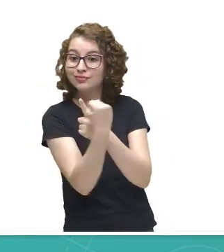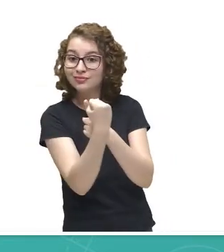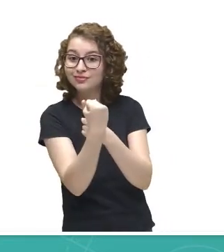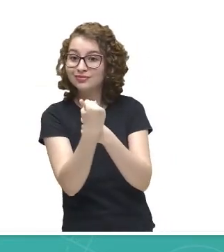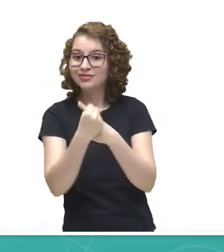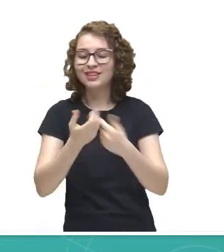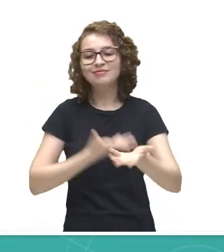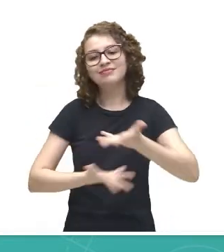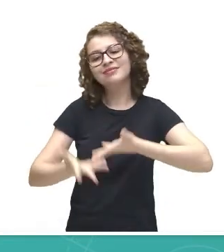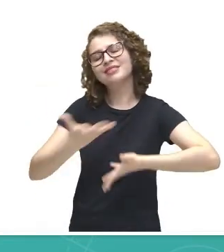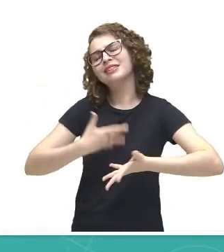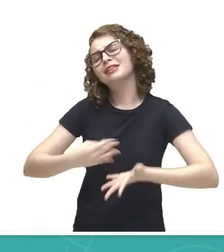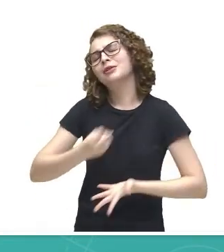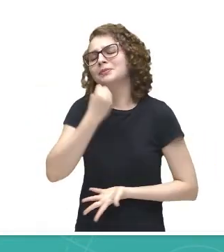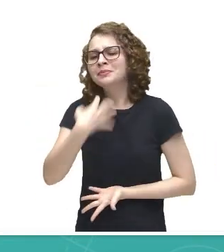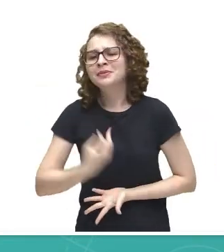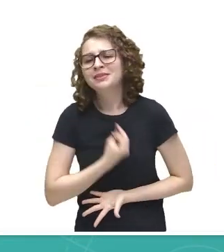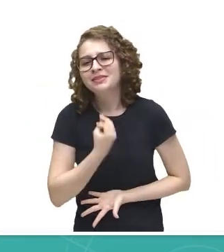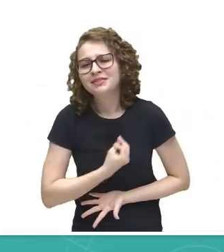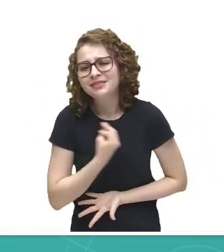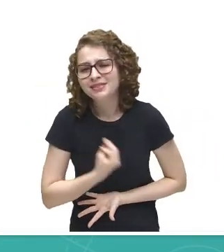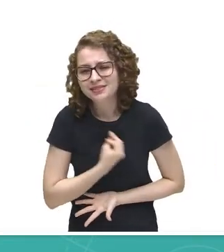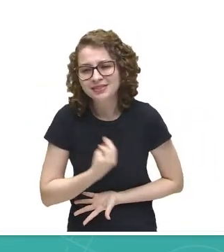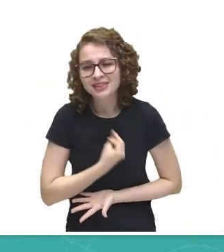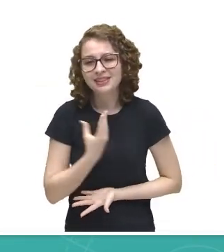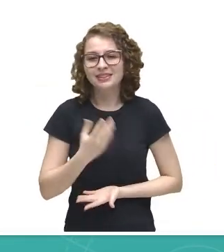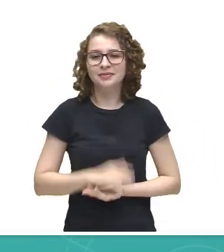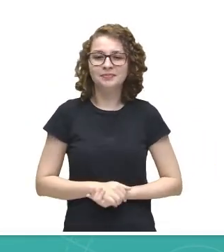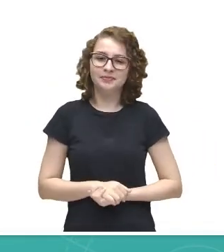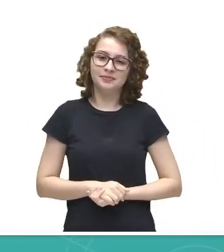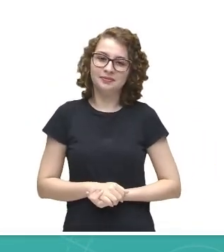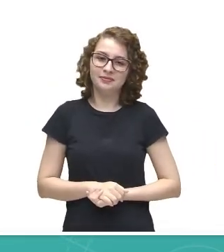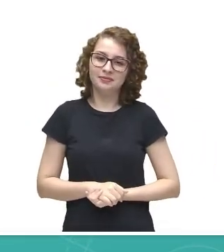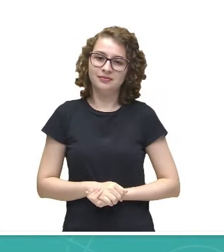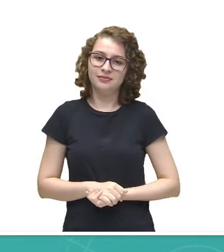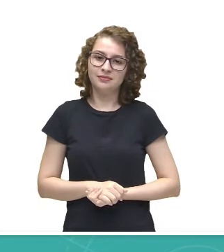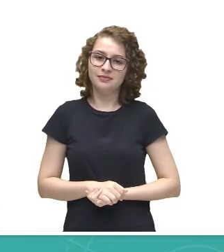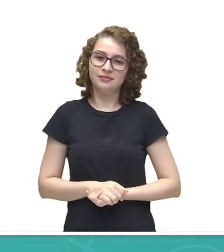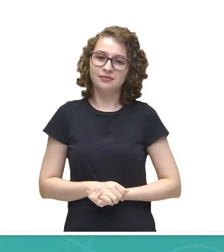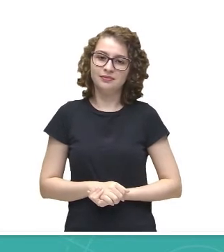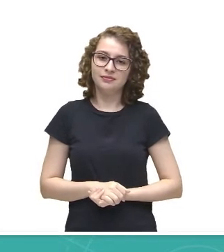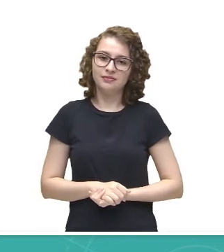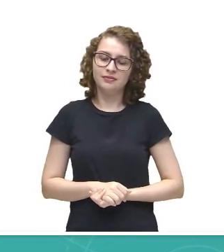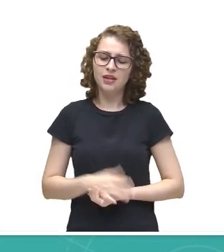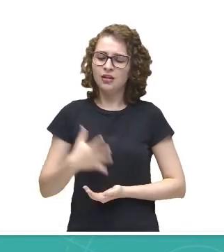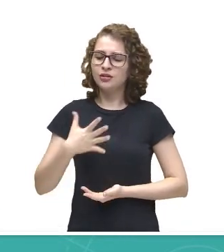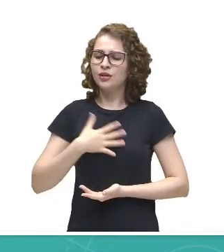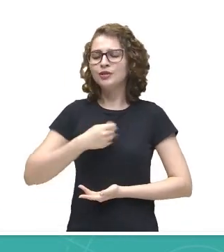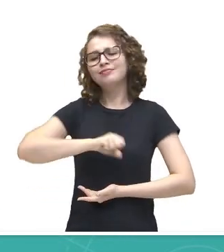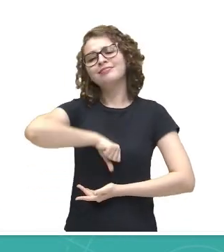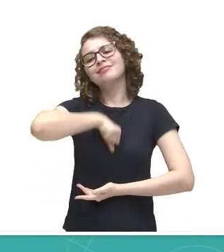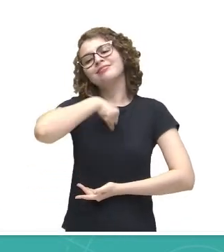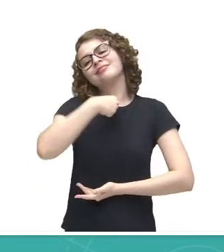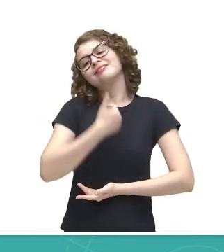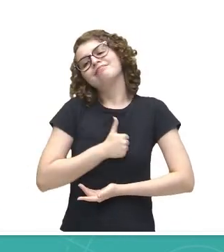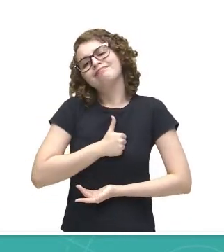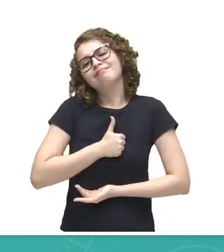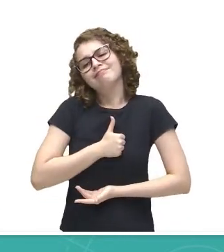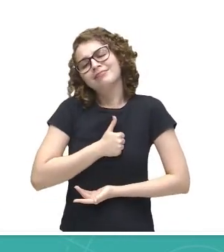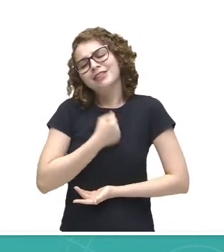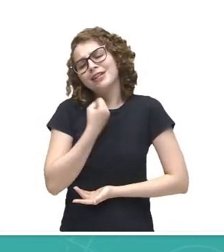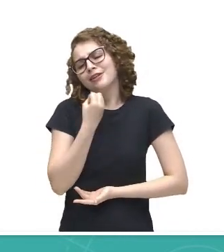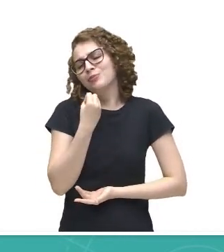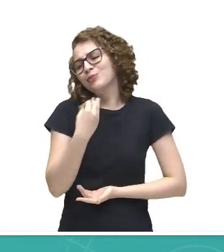e prazer pela vida, né? Que já está atrelado lá o que eu falei para vocês. Quando ele está de bem com ele está de bem com todo